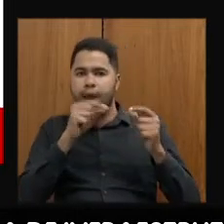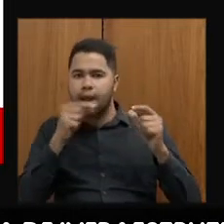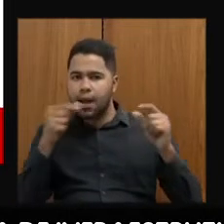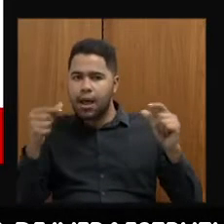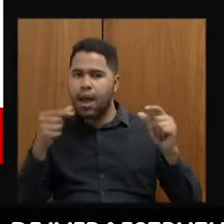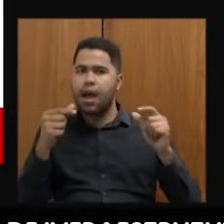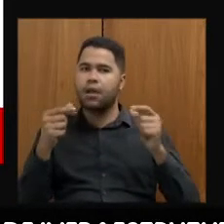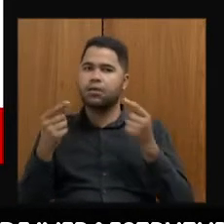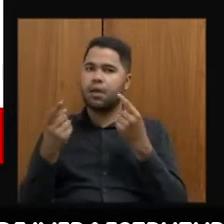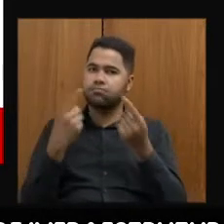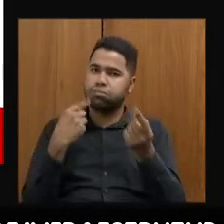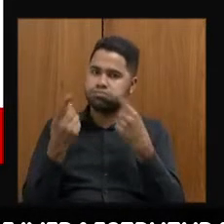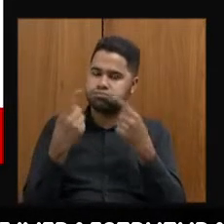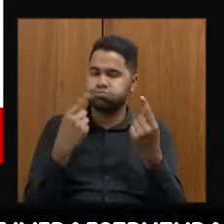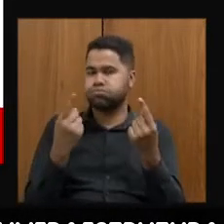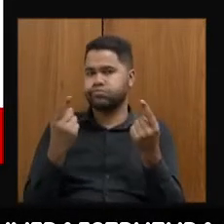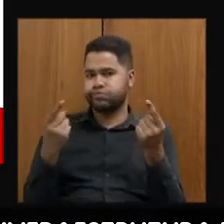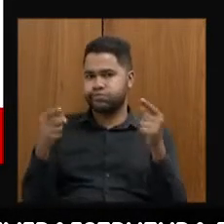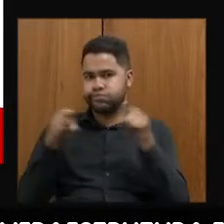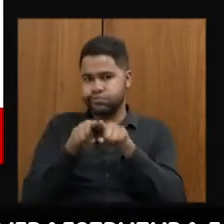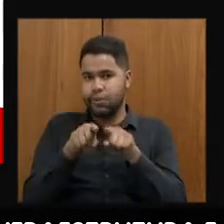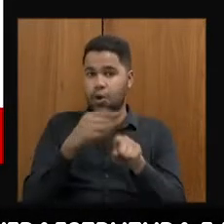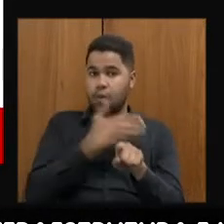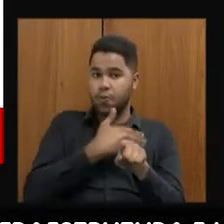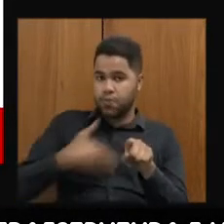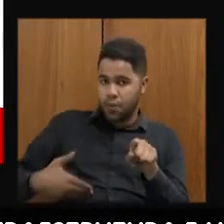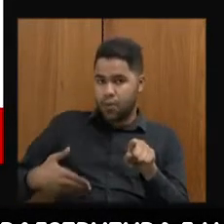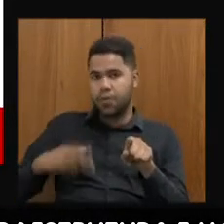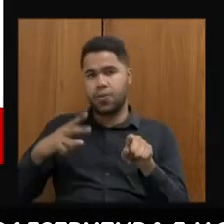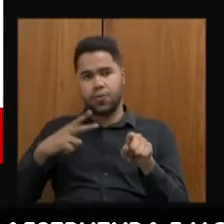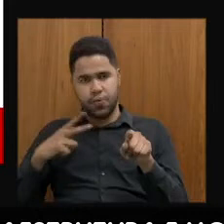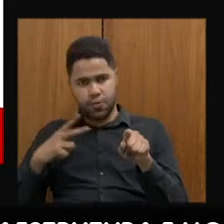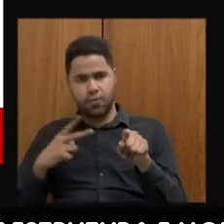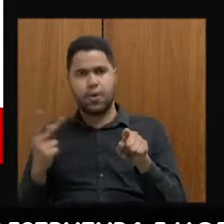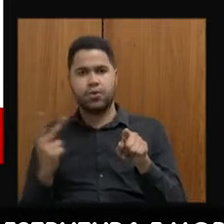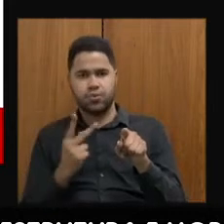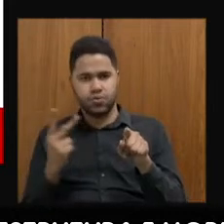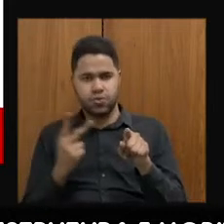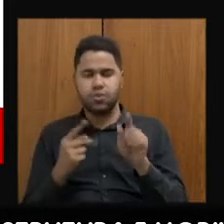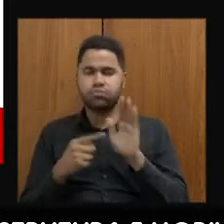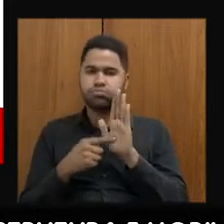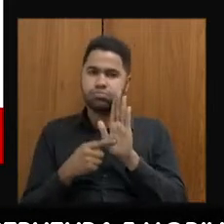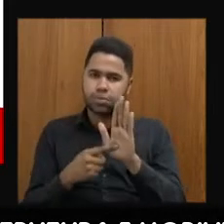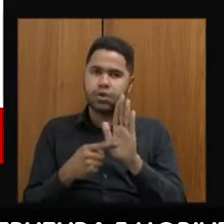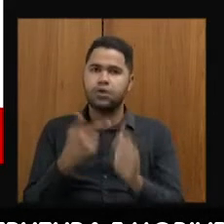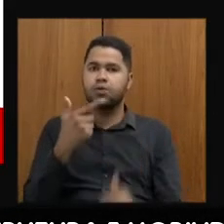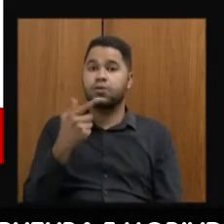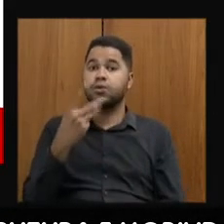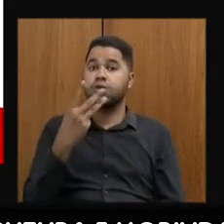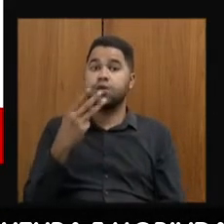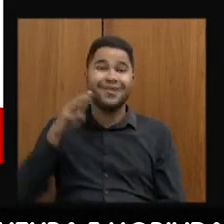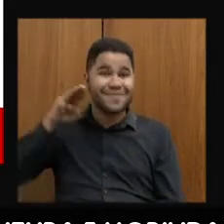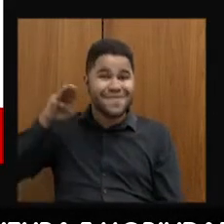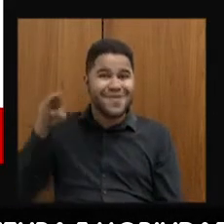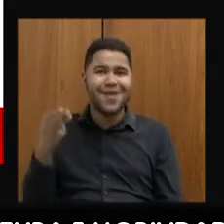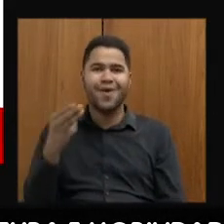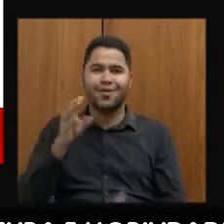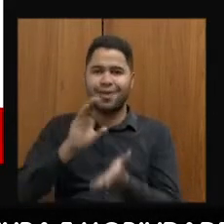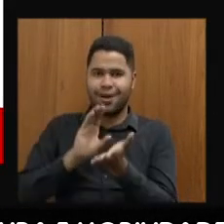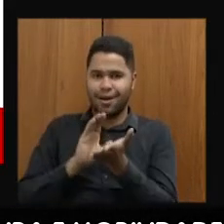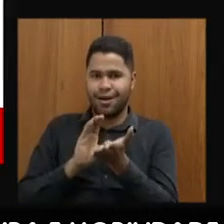rodoviárias e parcerias público-privadas que remontam há 23 milhões Total